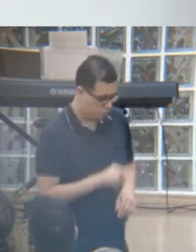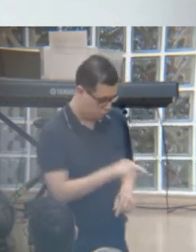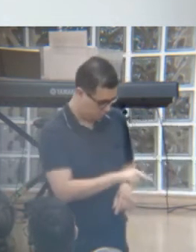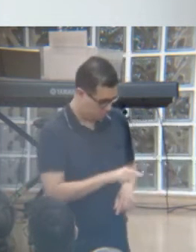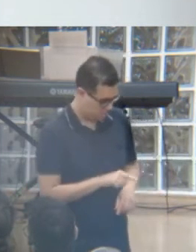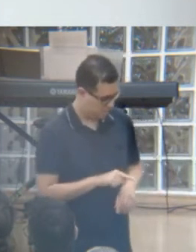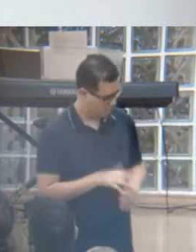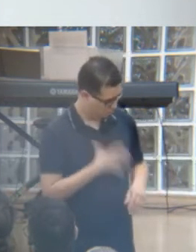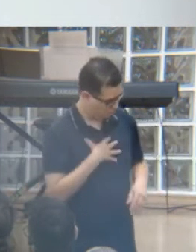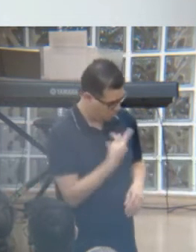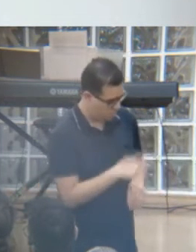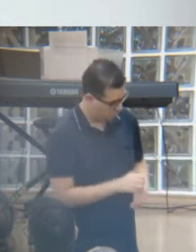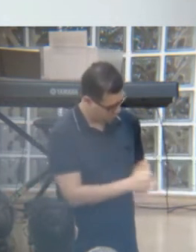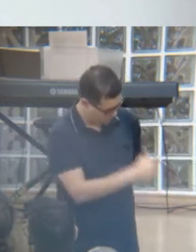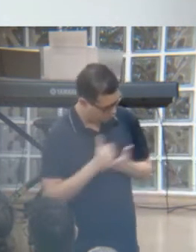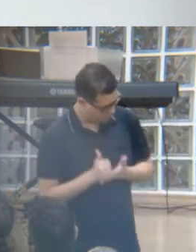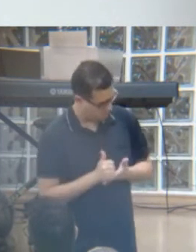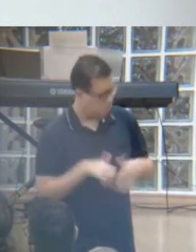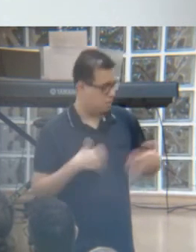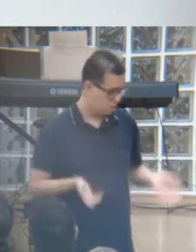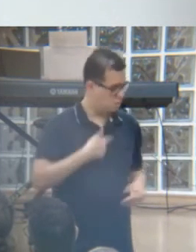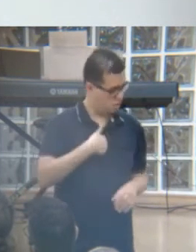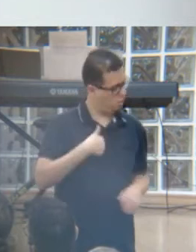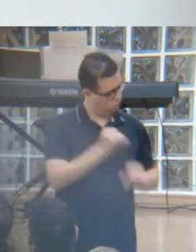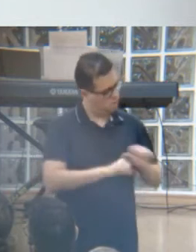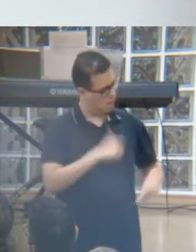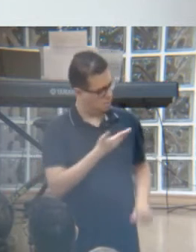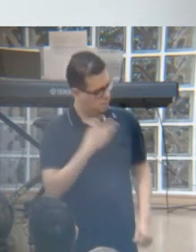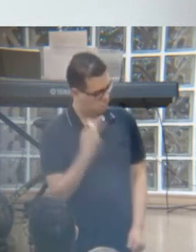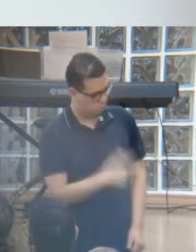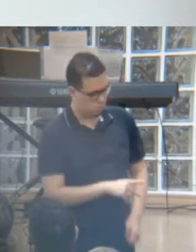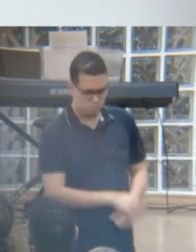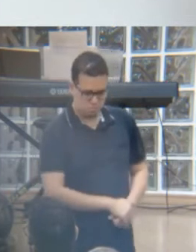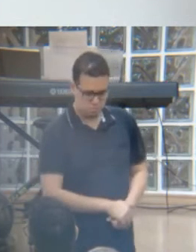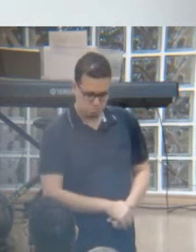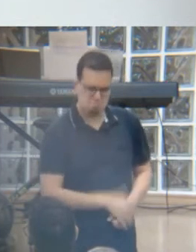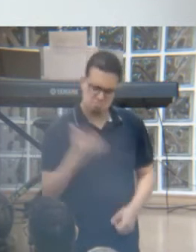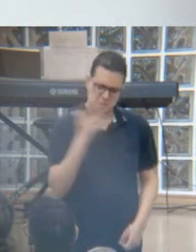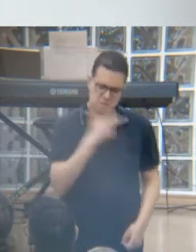eu serei o teu amigo. Olha que coisa linda. Amigo de Deus.